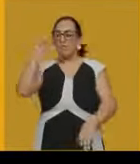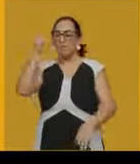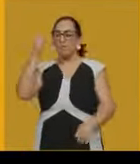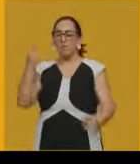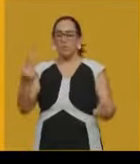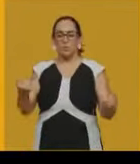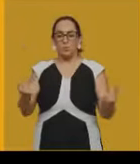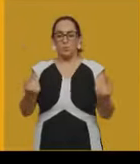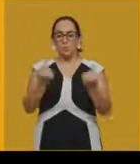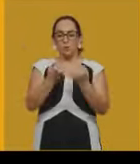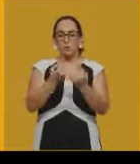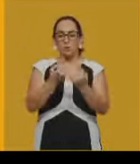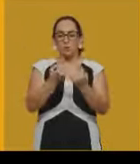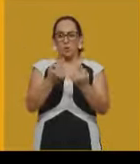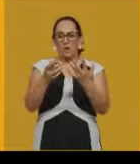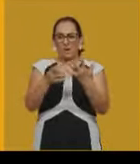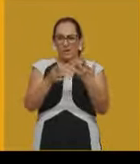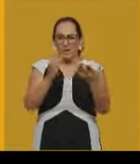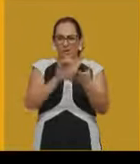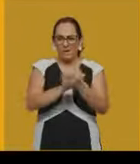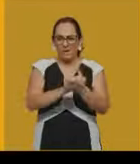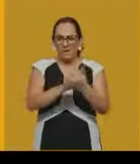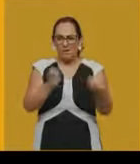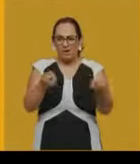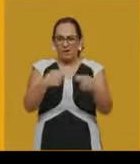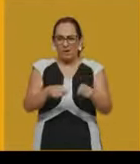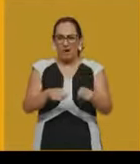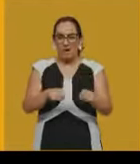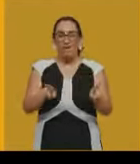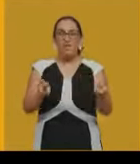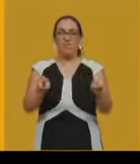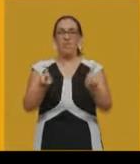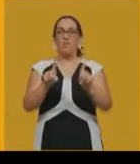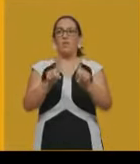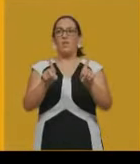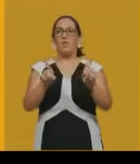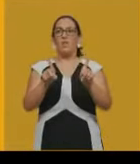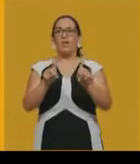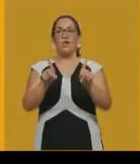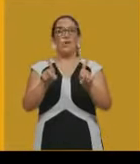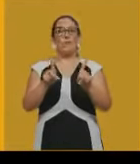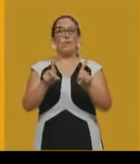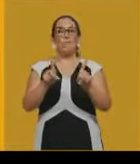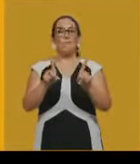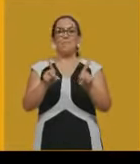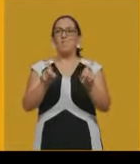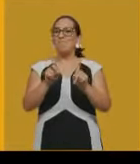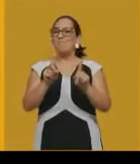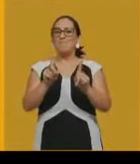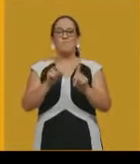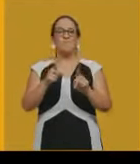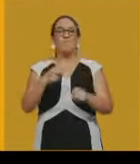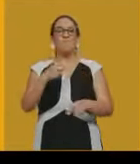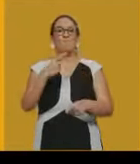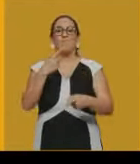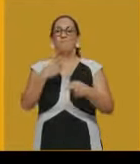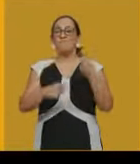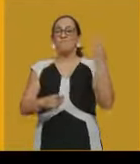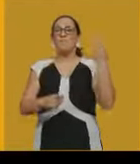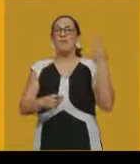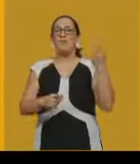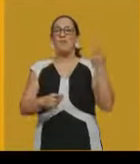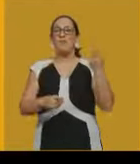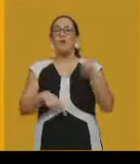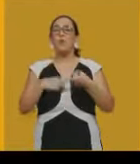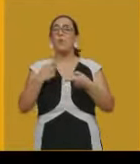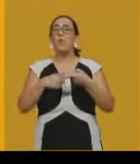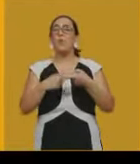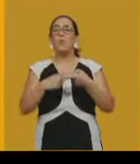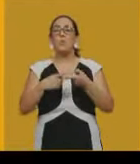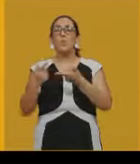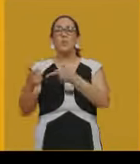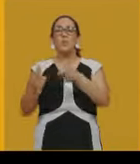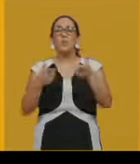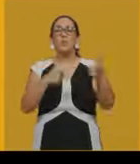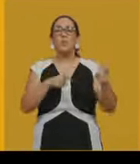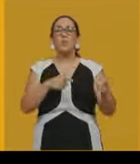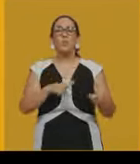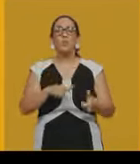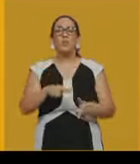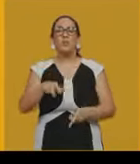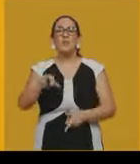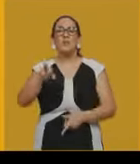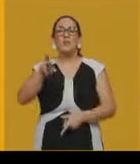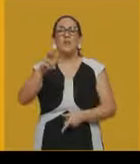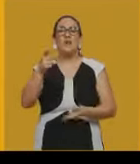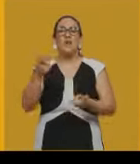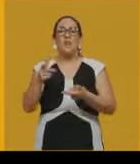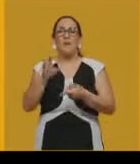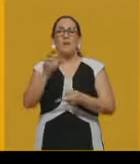Não, absolutamente não. E ainda mais nem razoável e nem decente. Pela não razoabilidade, falha com eloquência,